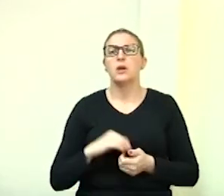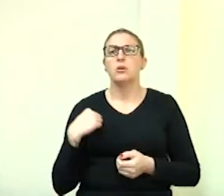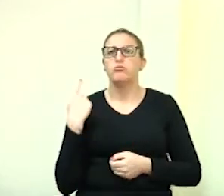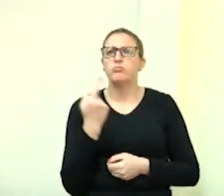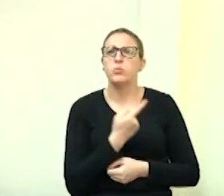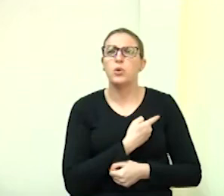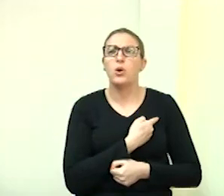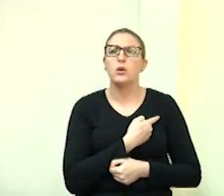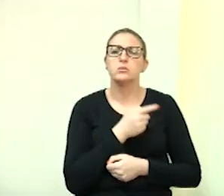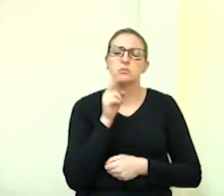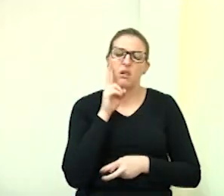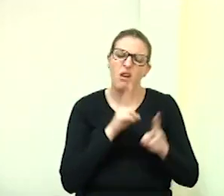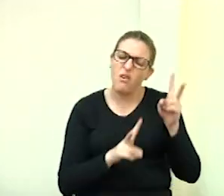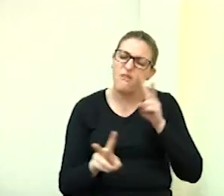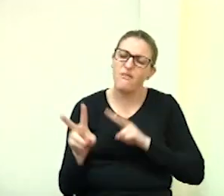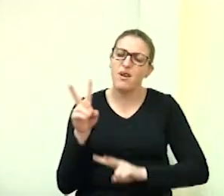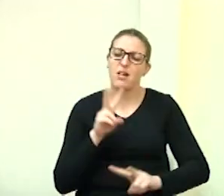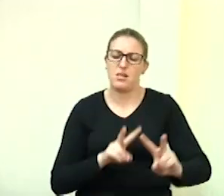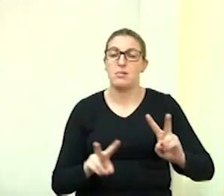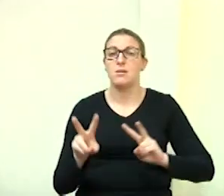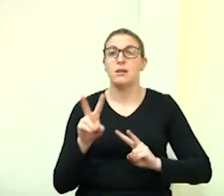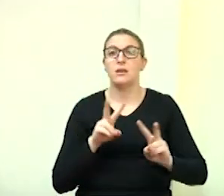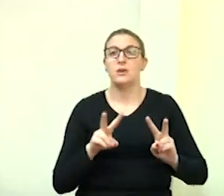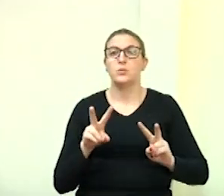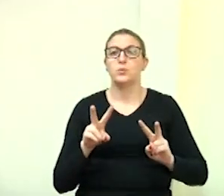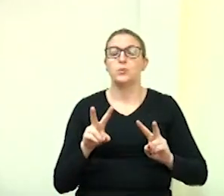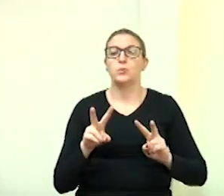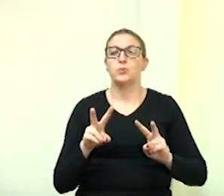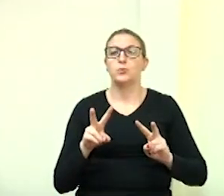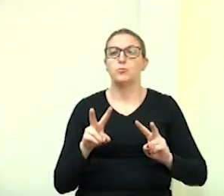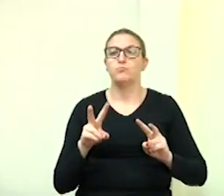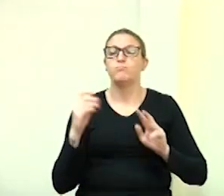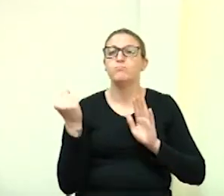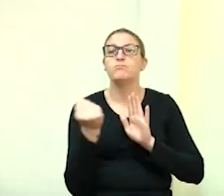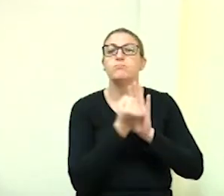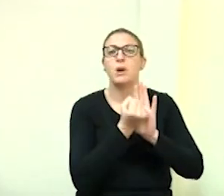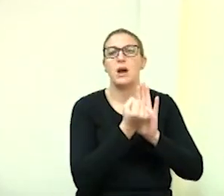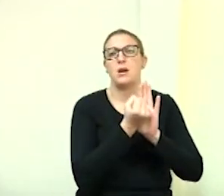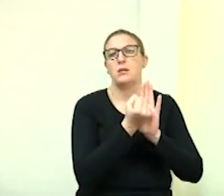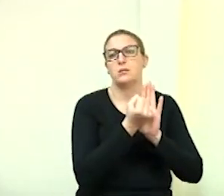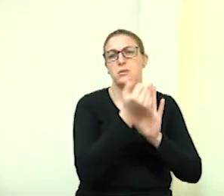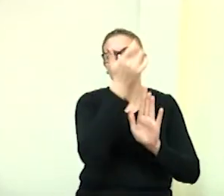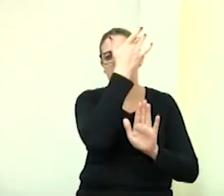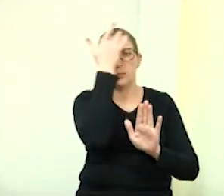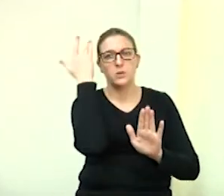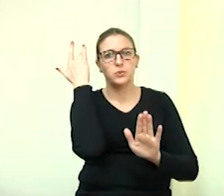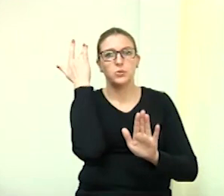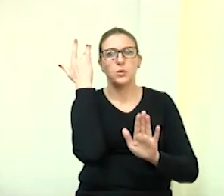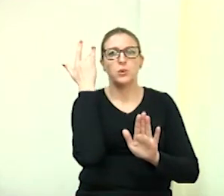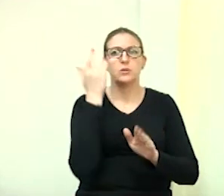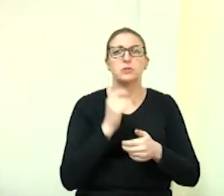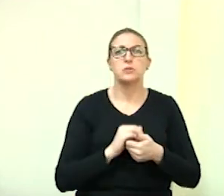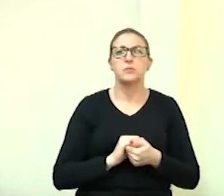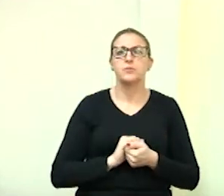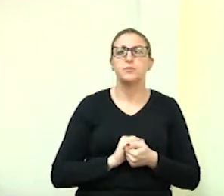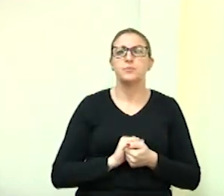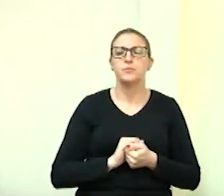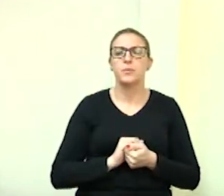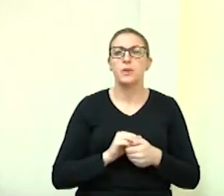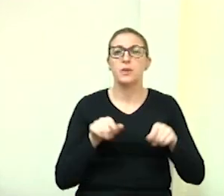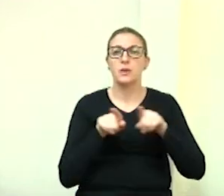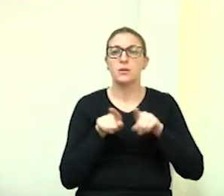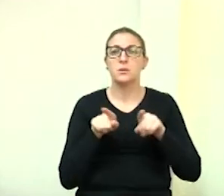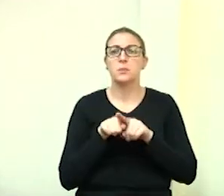avaliando a riqueza que essas pessoas deixaram e que também estão